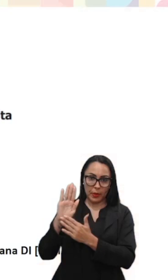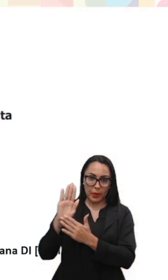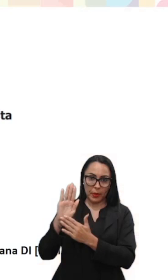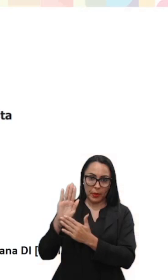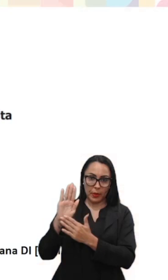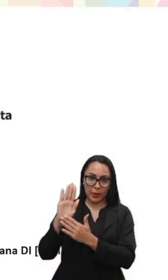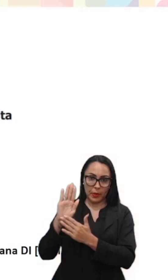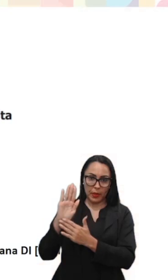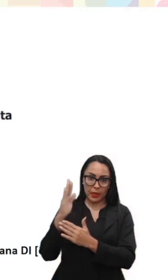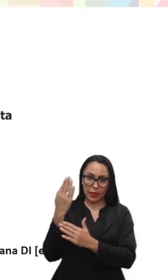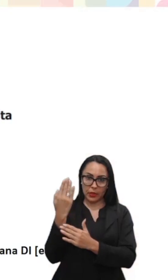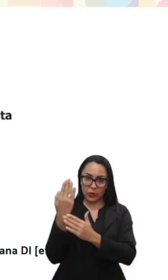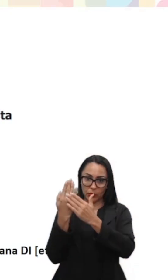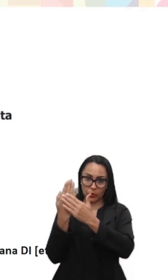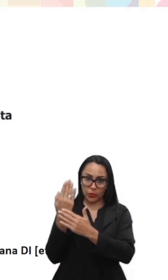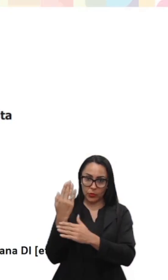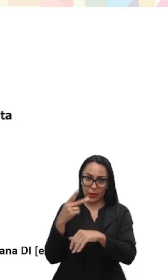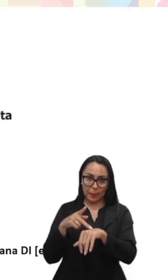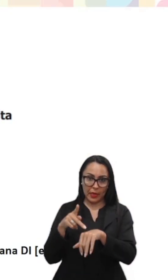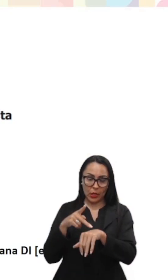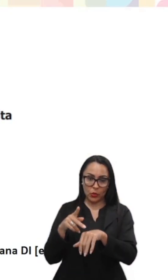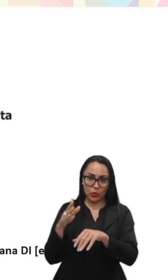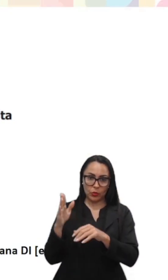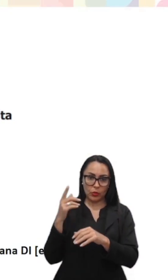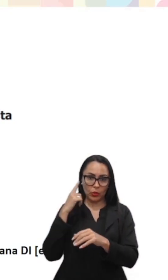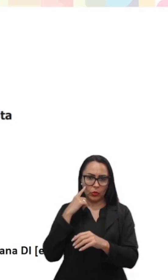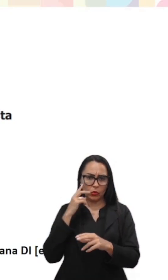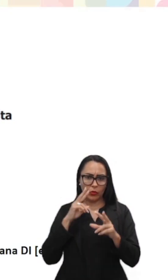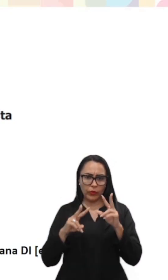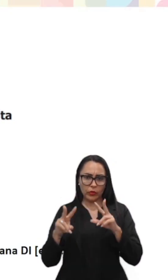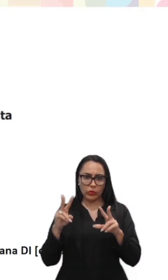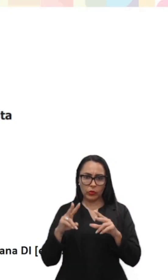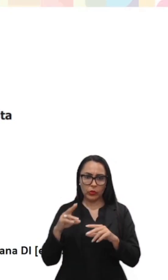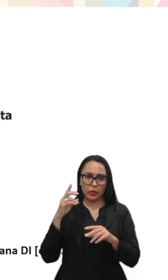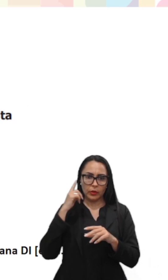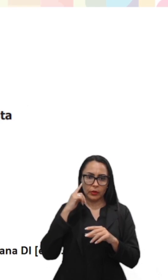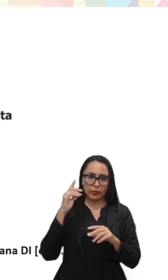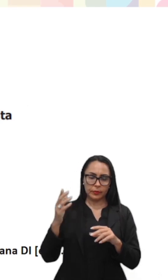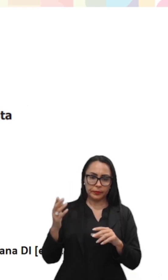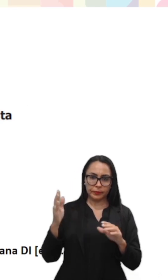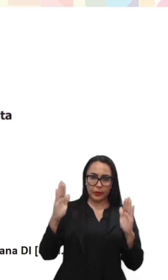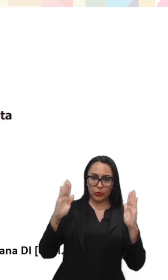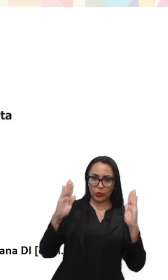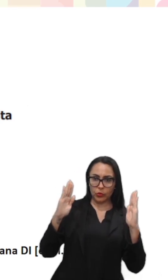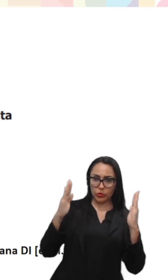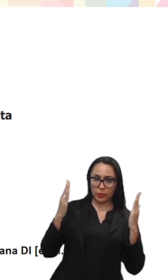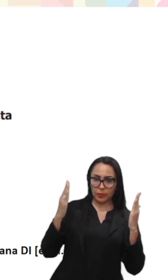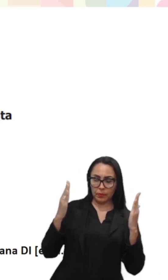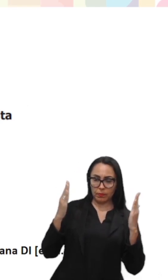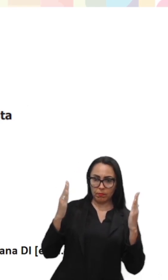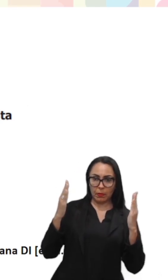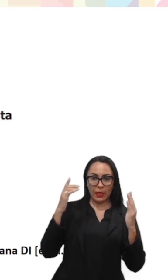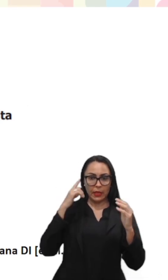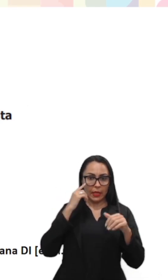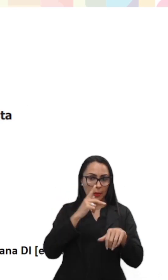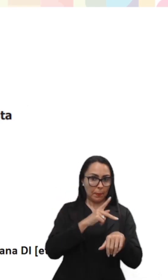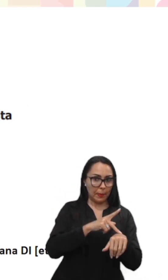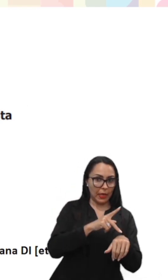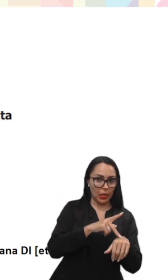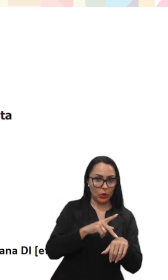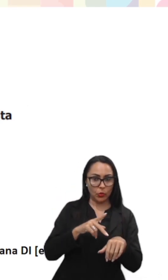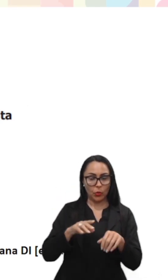lateral da sua cabeça. Como eu estou vendo os dois, aí fica metade preto e metade